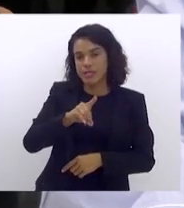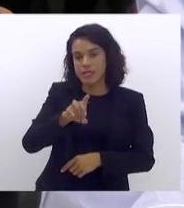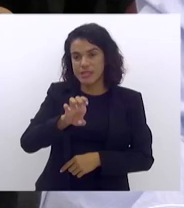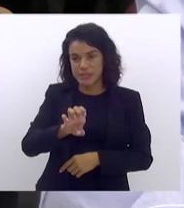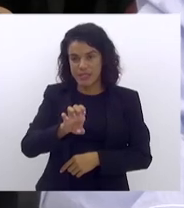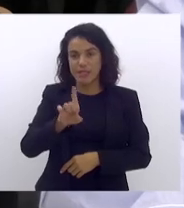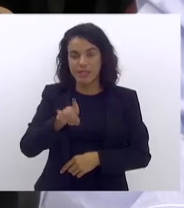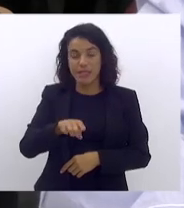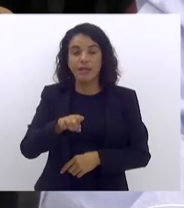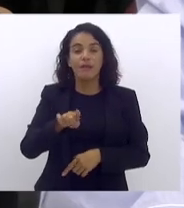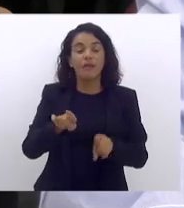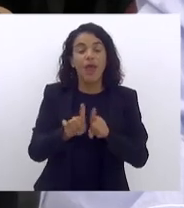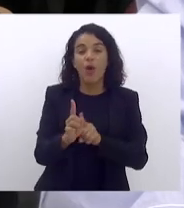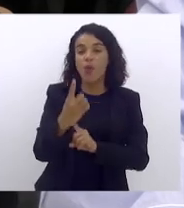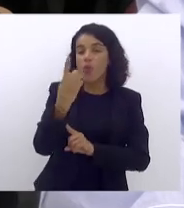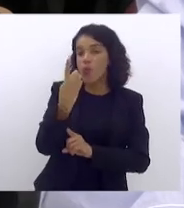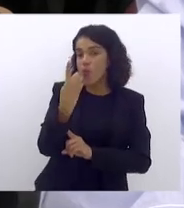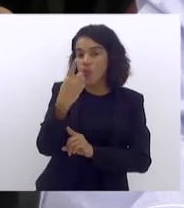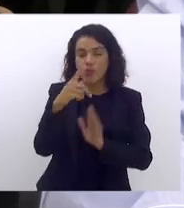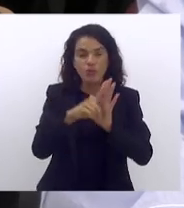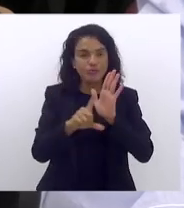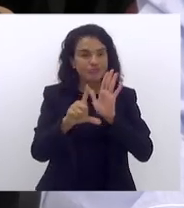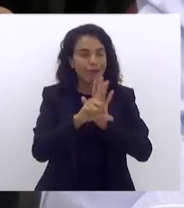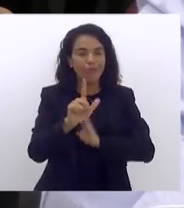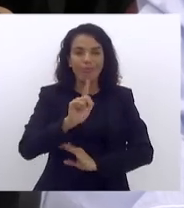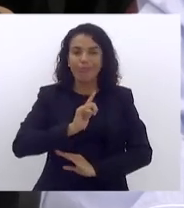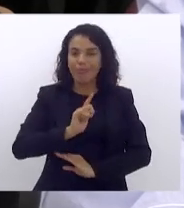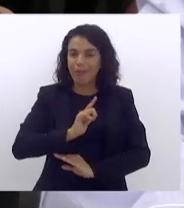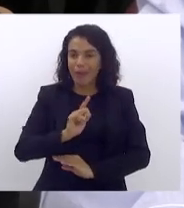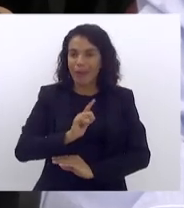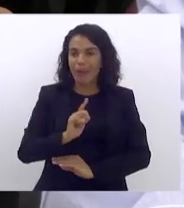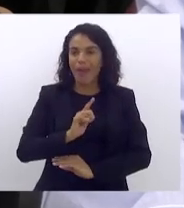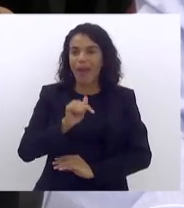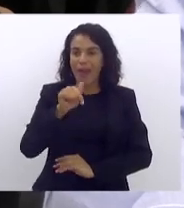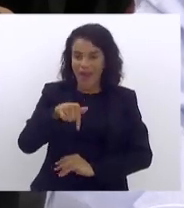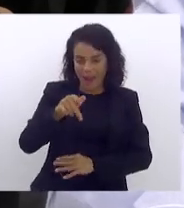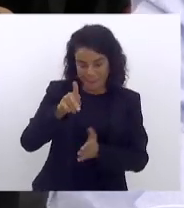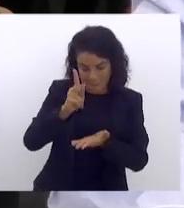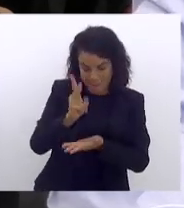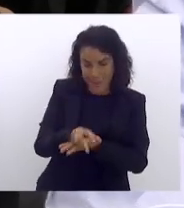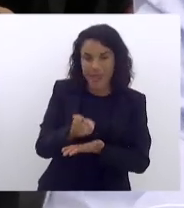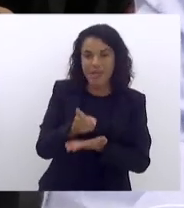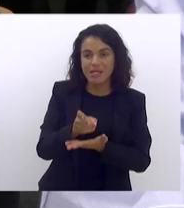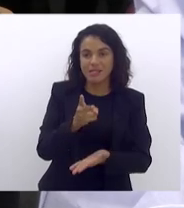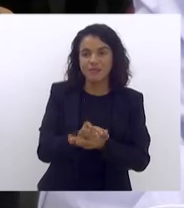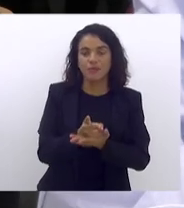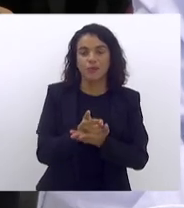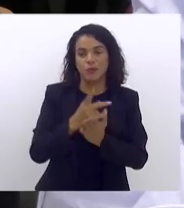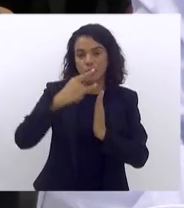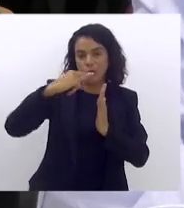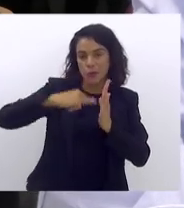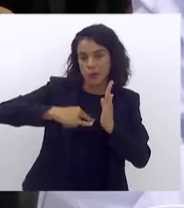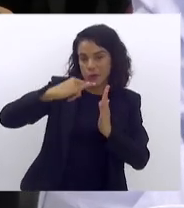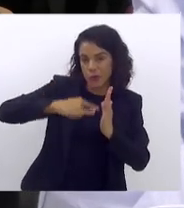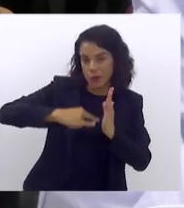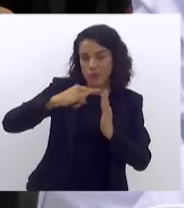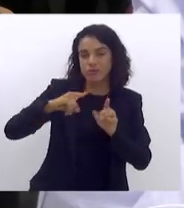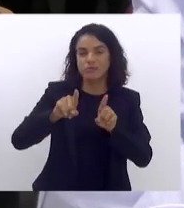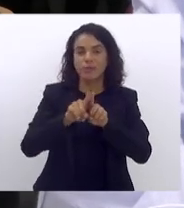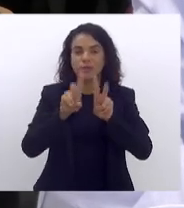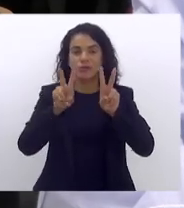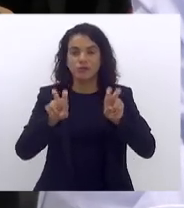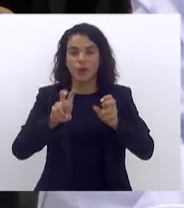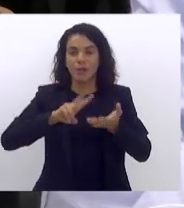a única produção legislativa que tinha sobre a temática eram esses projetos, tanto do dossiê quanto da